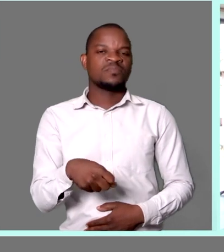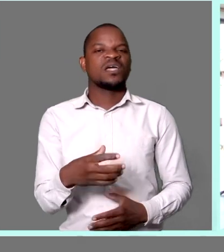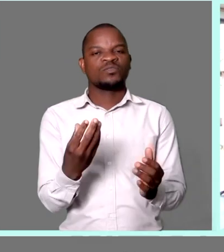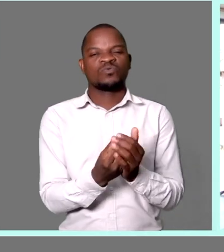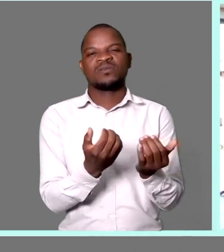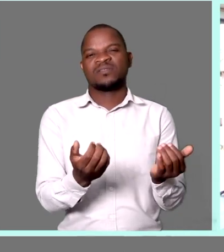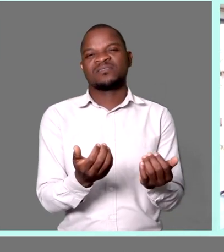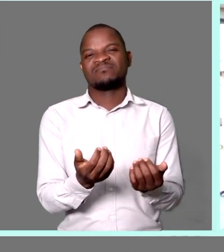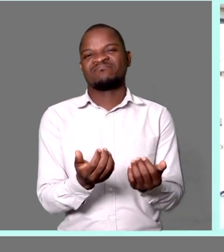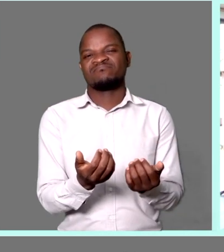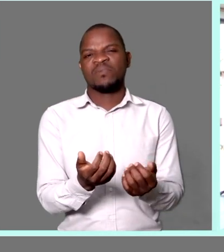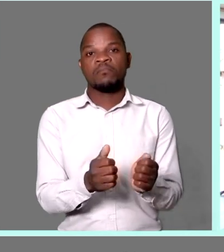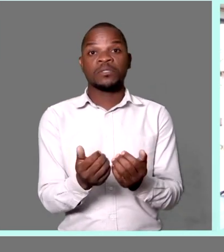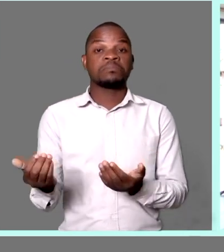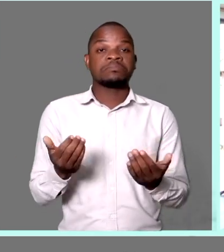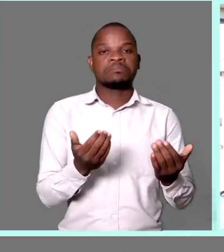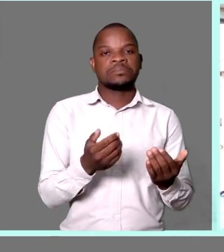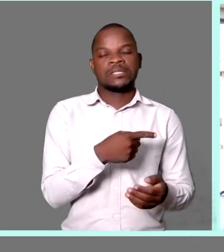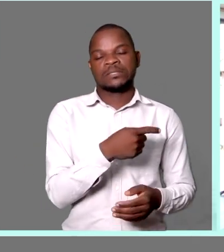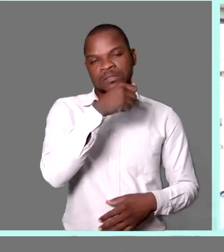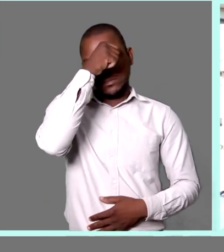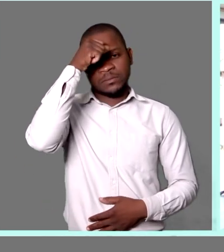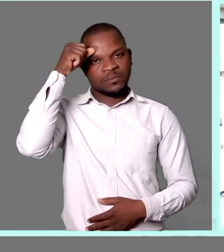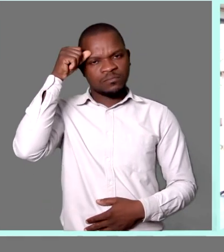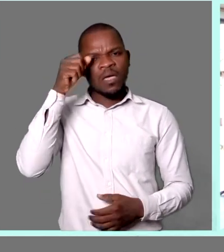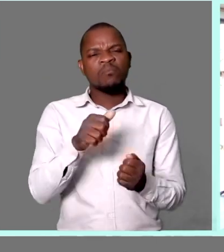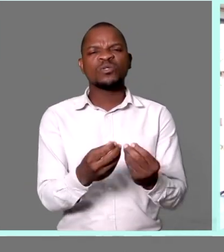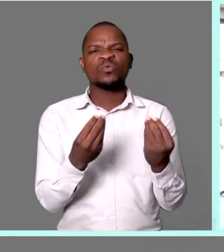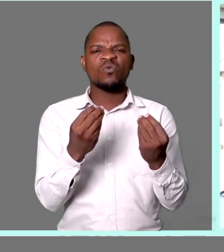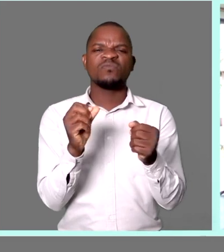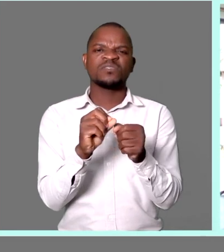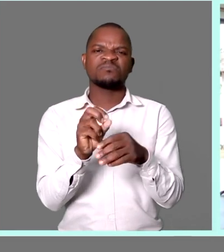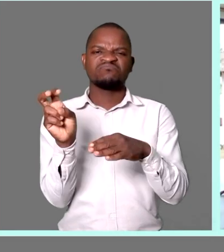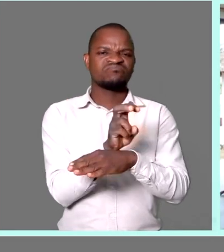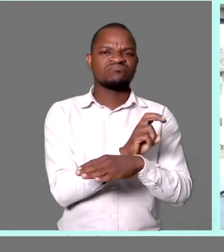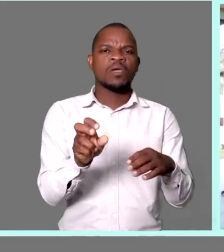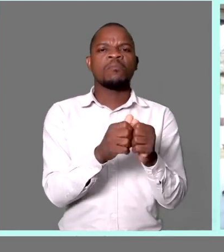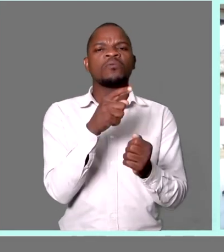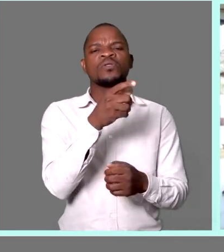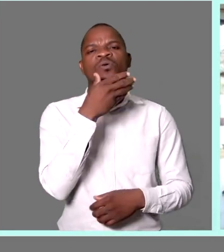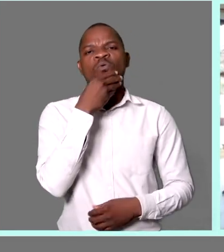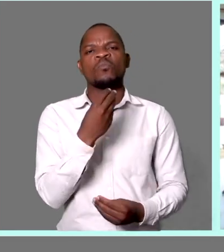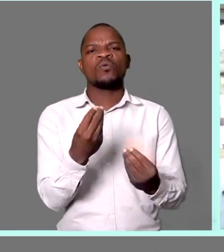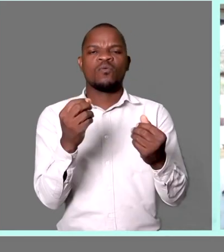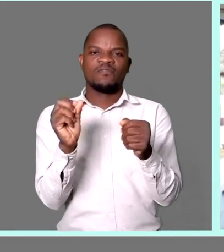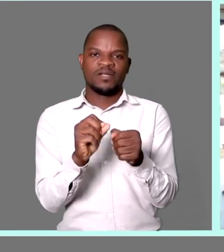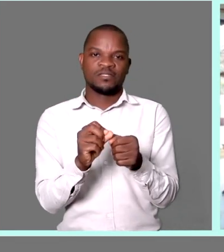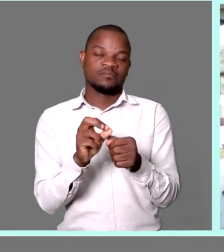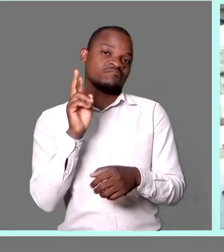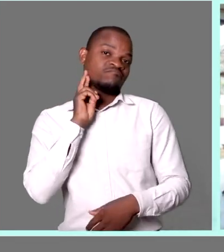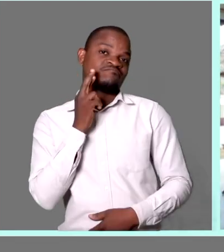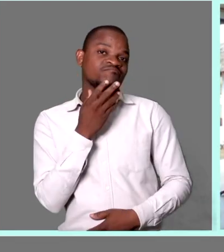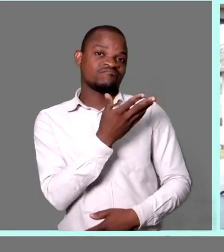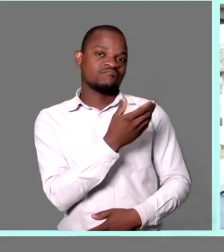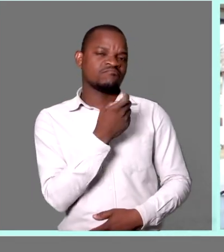ela está com a criança menor e não consegue carregar esta criança. Agora, como tomas conta da criança sabendo